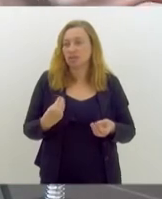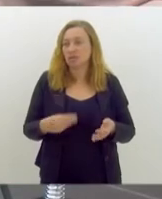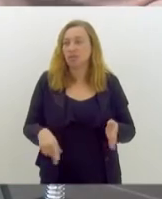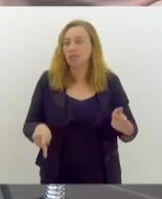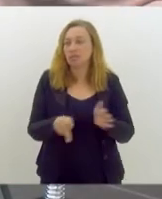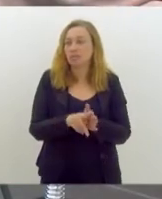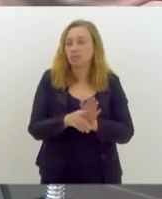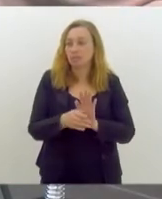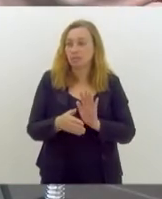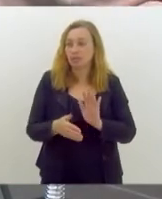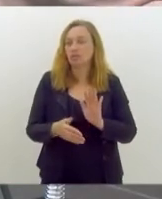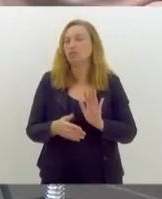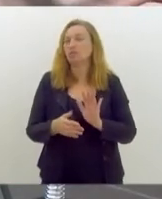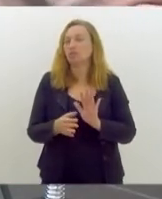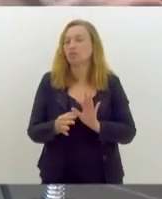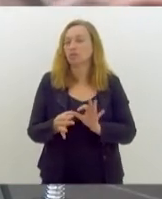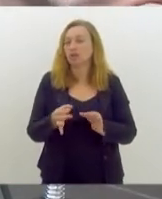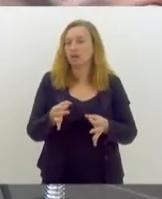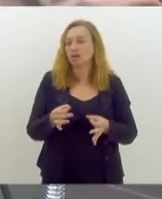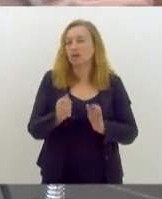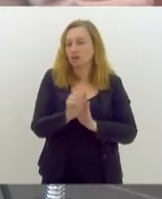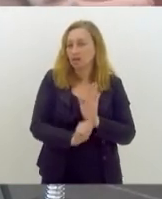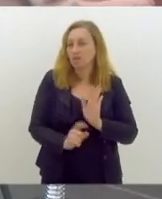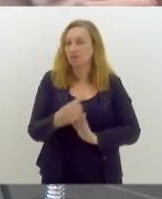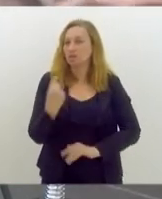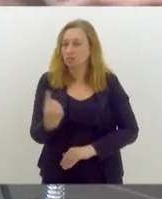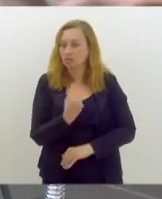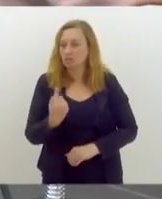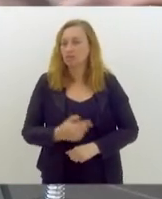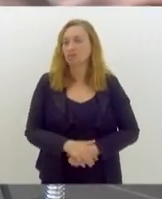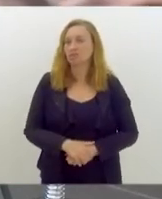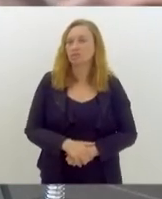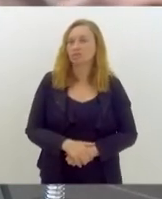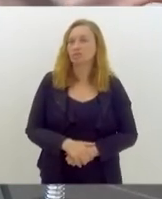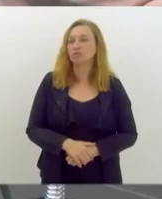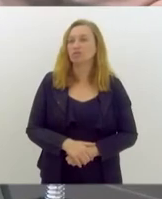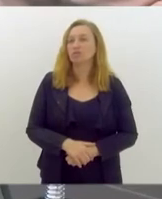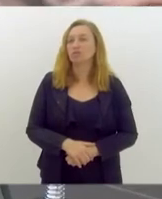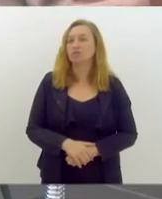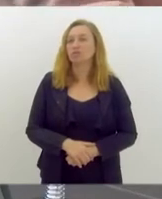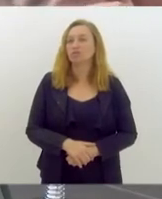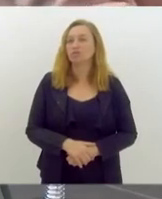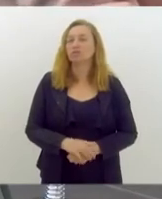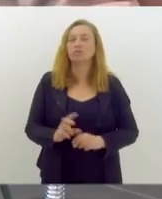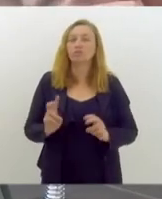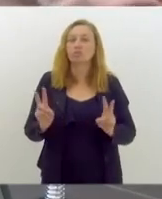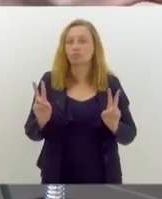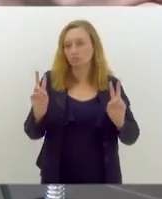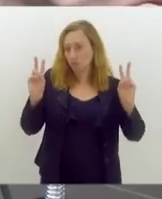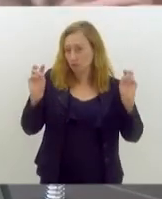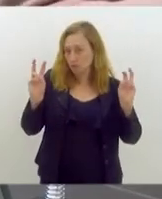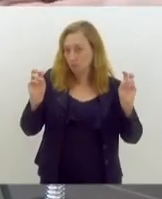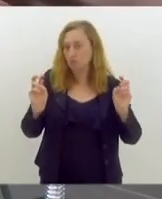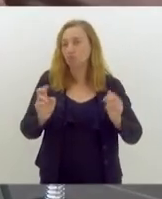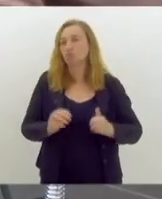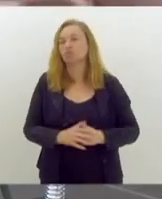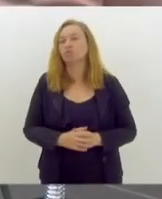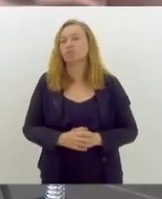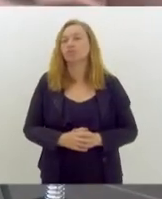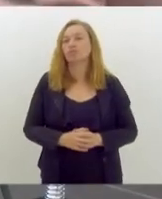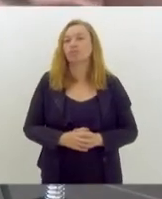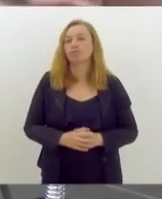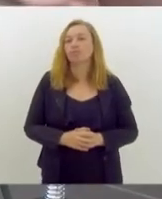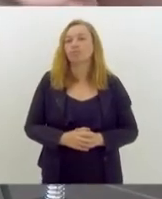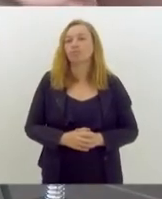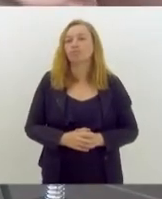nosso relatório então seria essa uma súmula muito apertada do contido